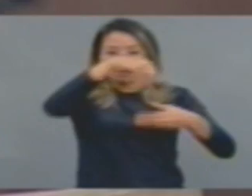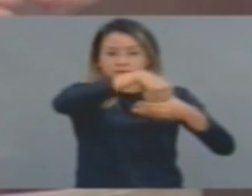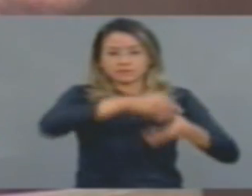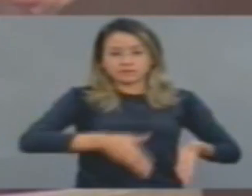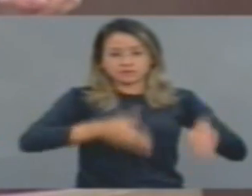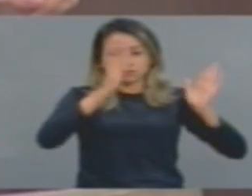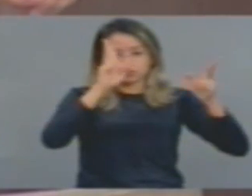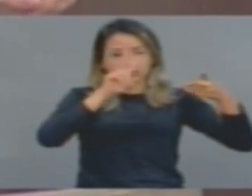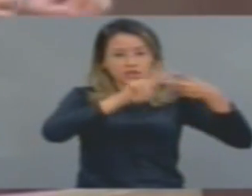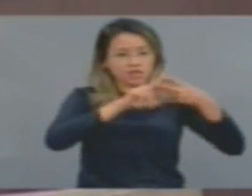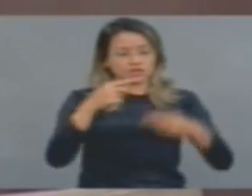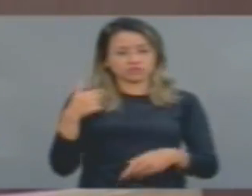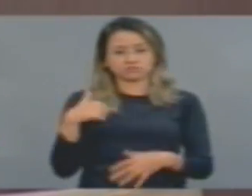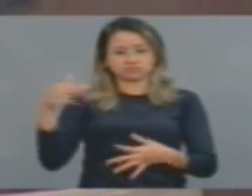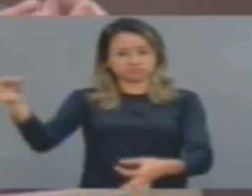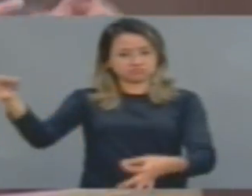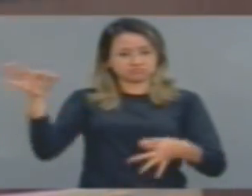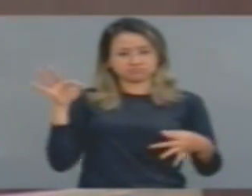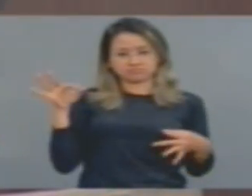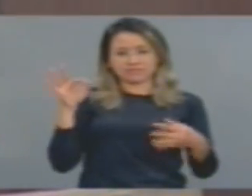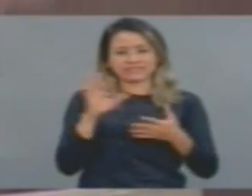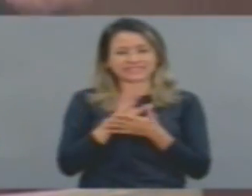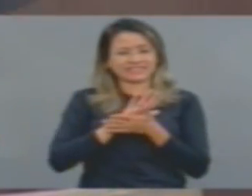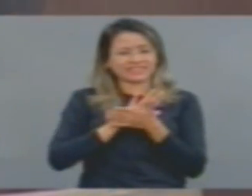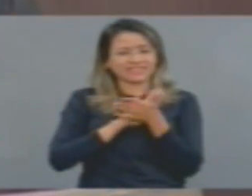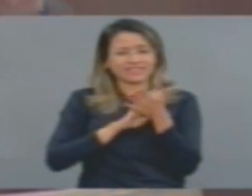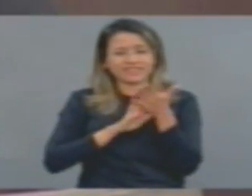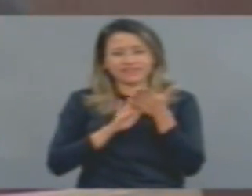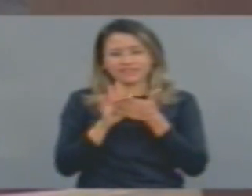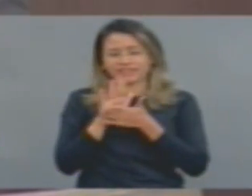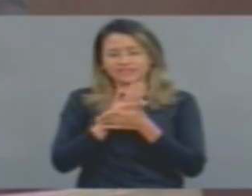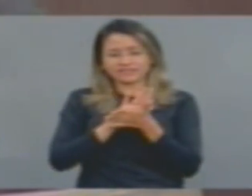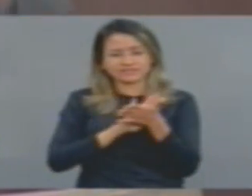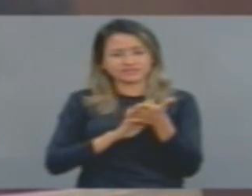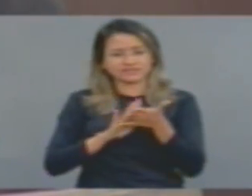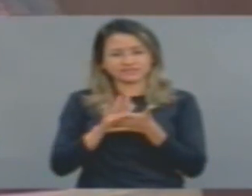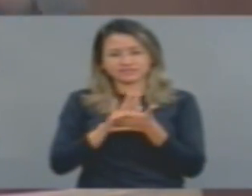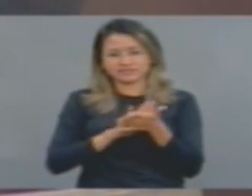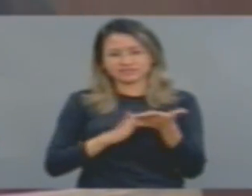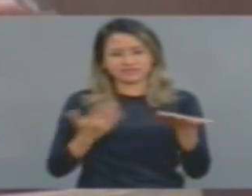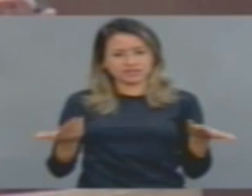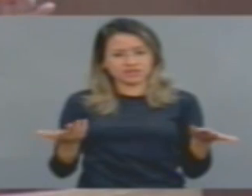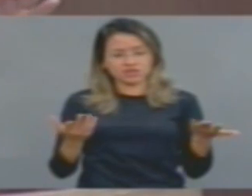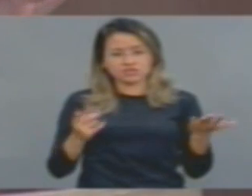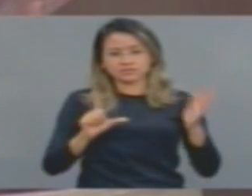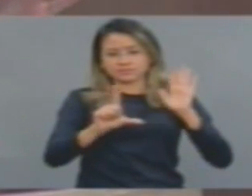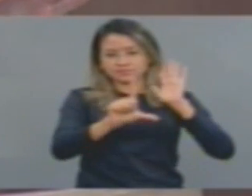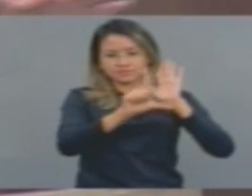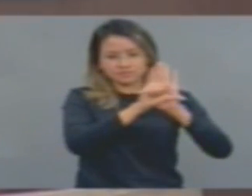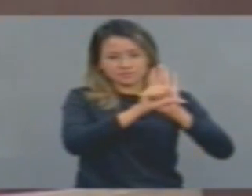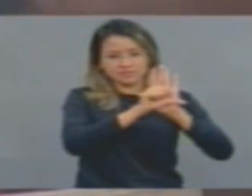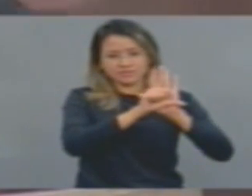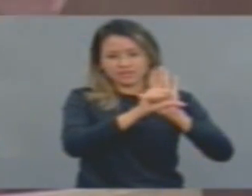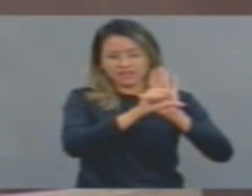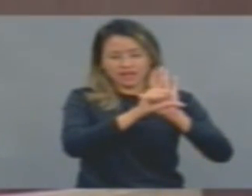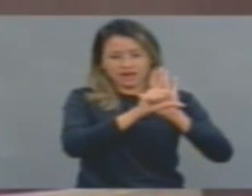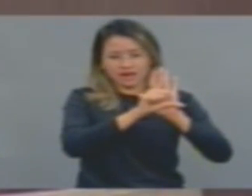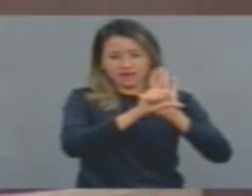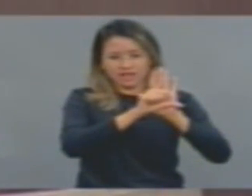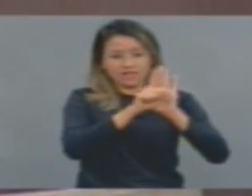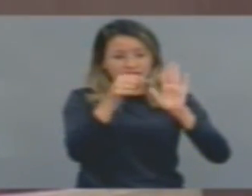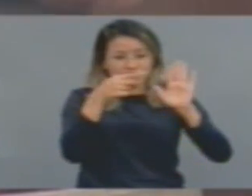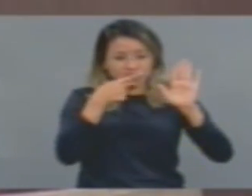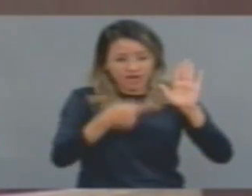eu não recebi, numa clara violação ao que determina a Lei de Acesso à Informação e a